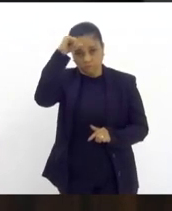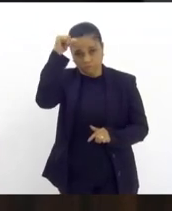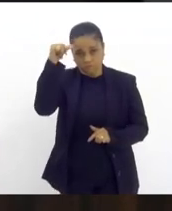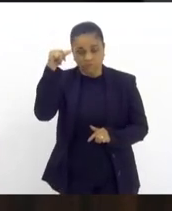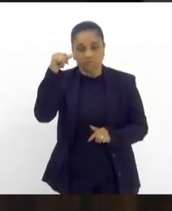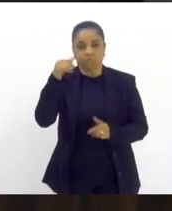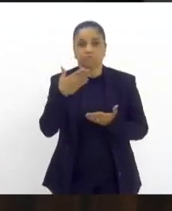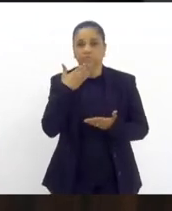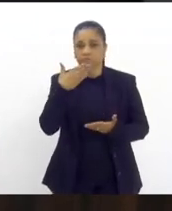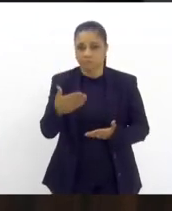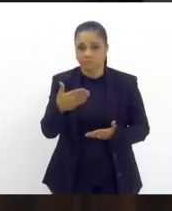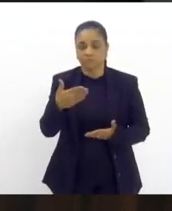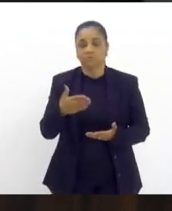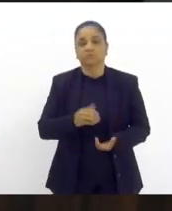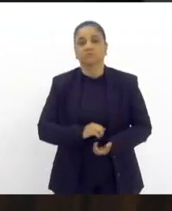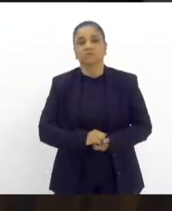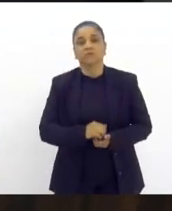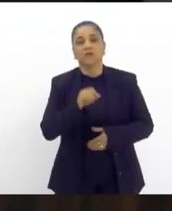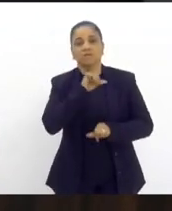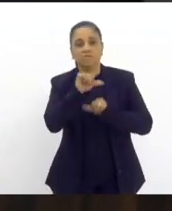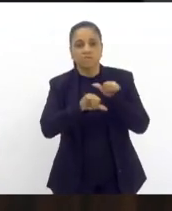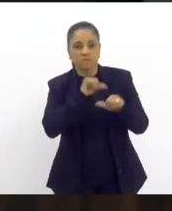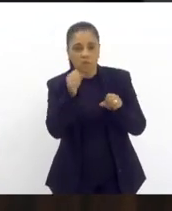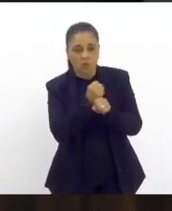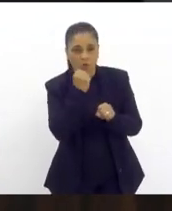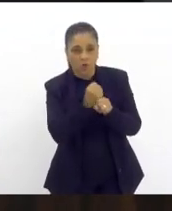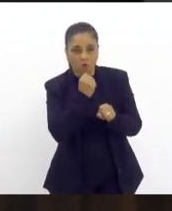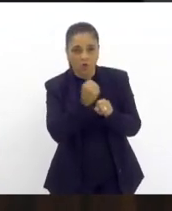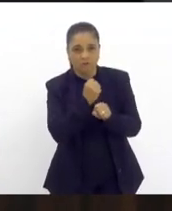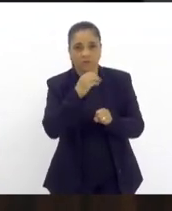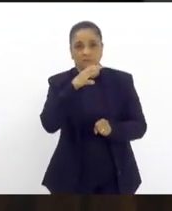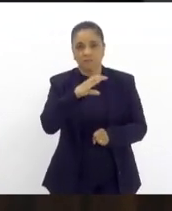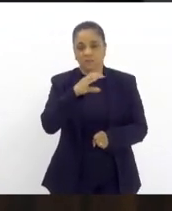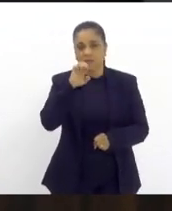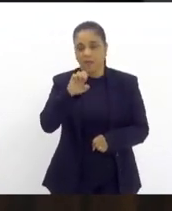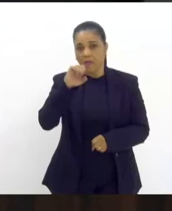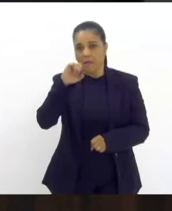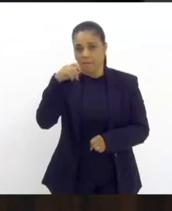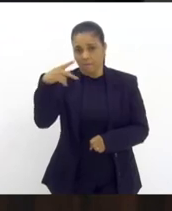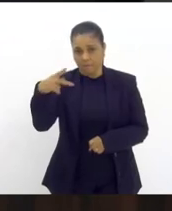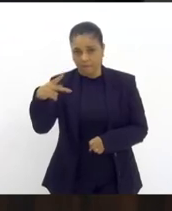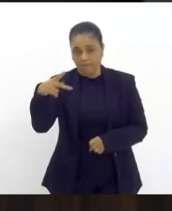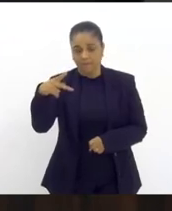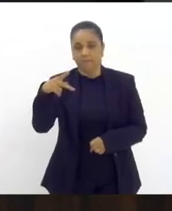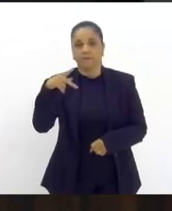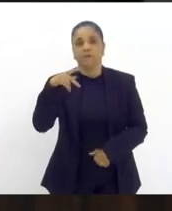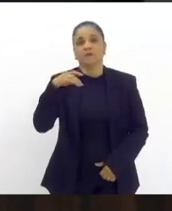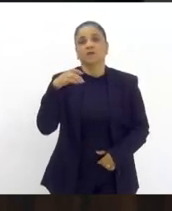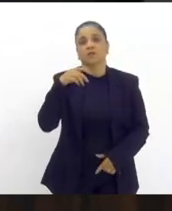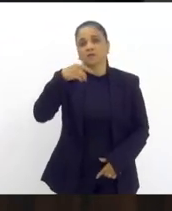o senhor Cláudio Castro a reforma do CIEP 089 Brizolão